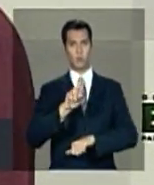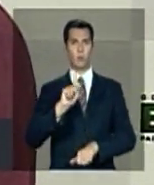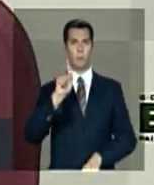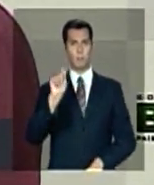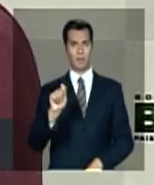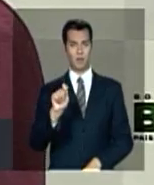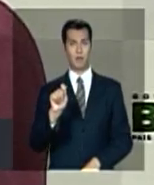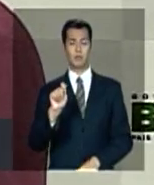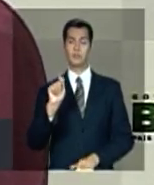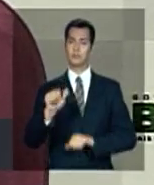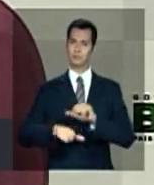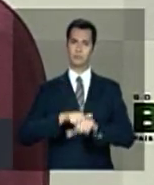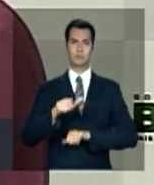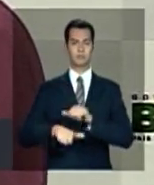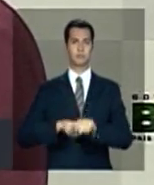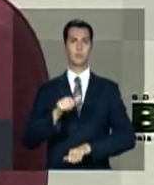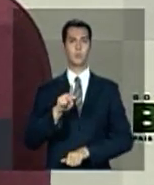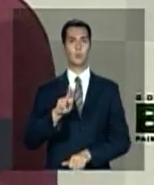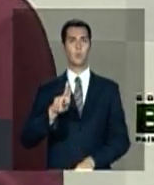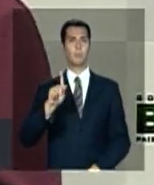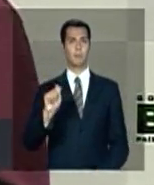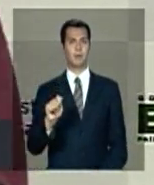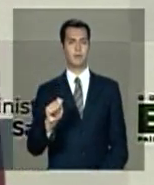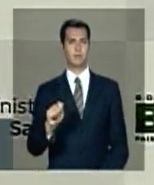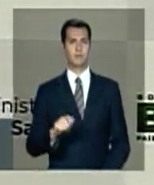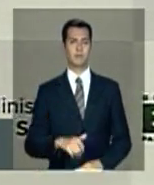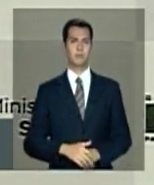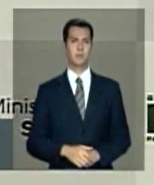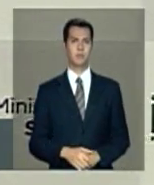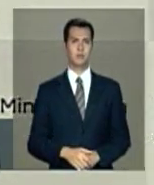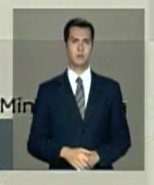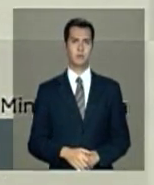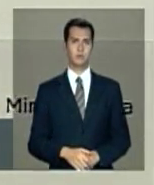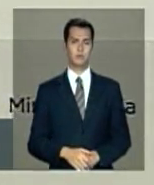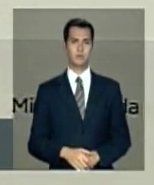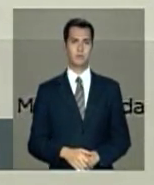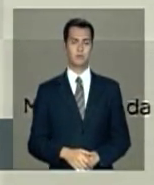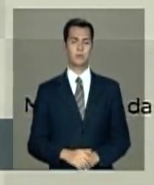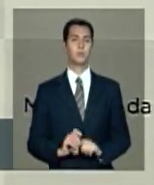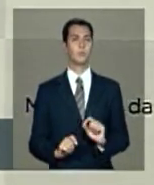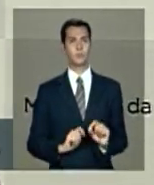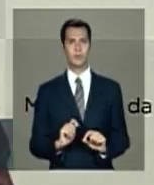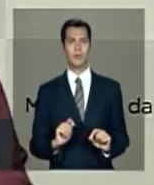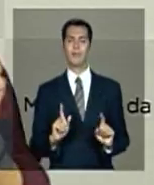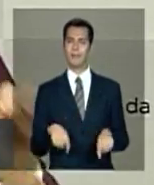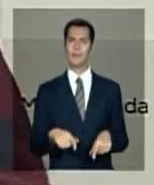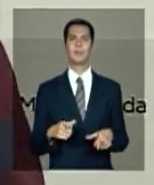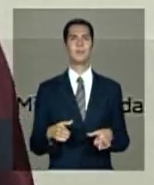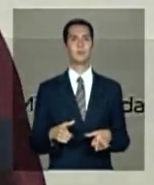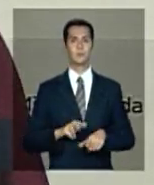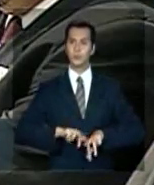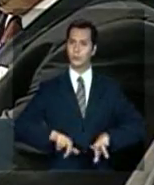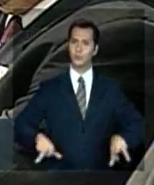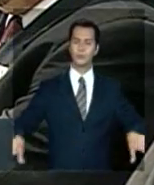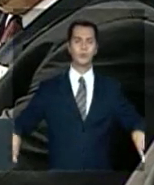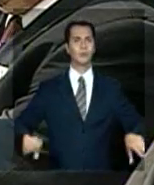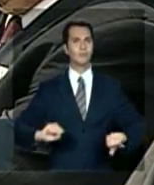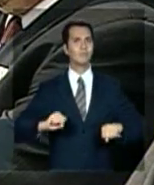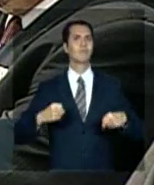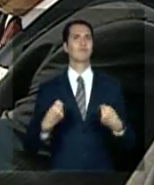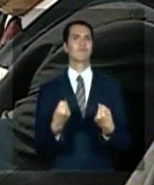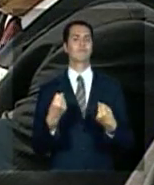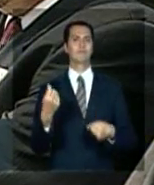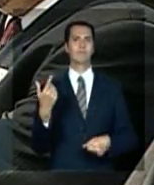UPA e transformá-la no padrão isso significa potencializar todos os recursos que nós temos